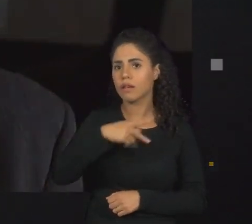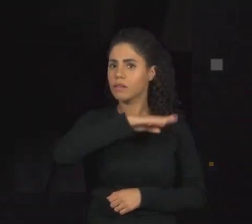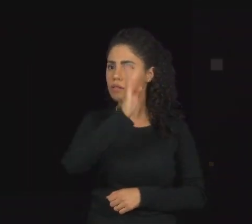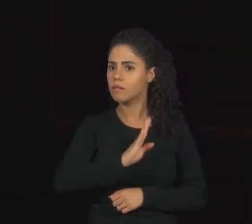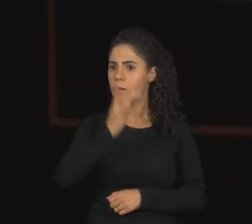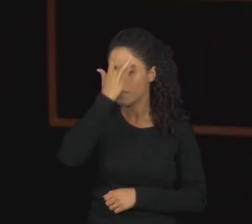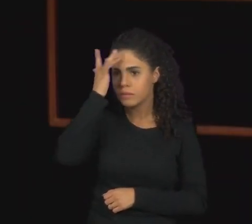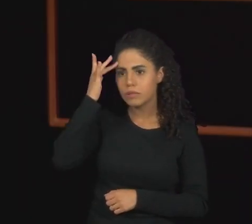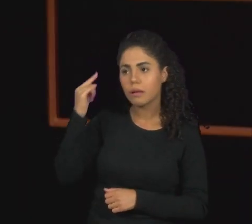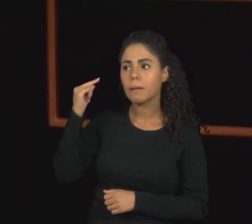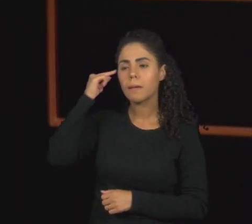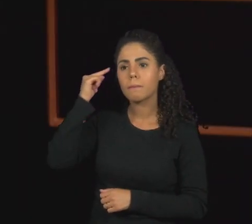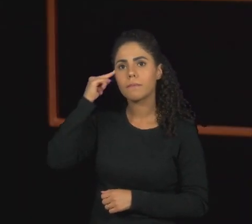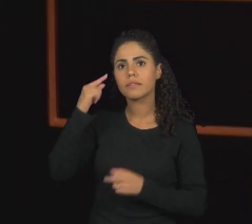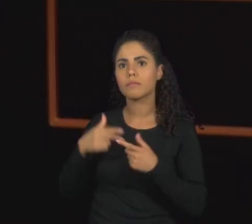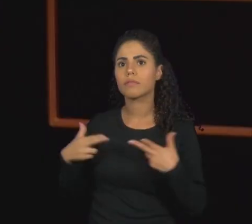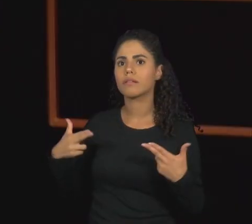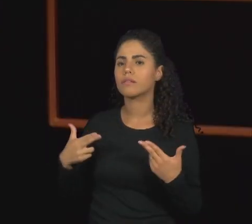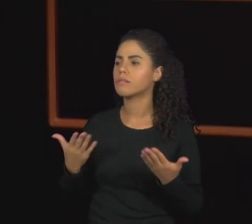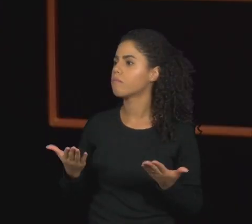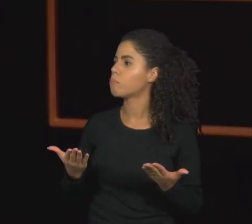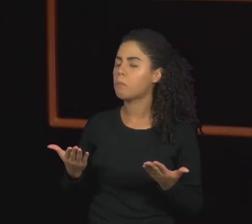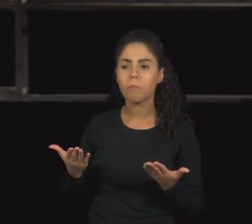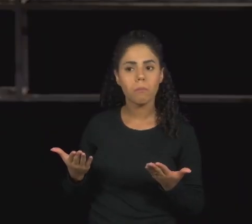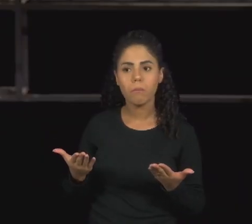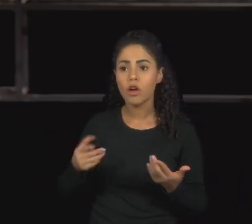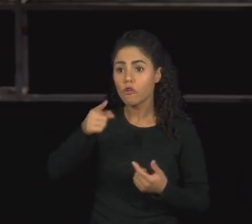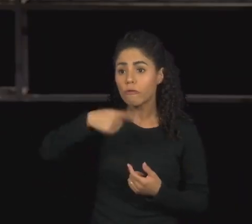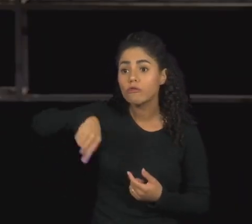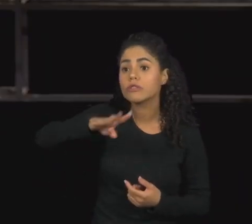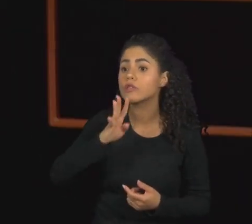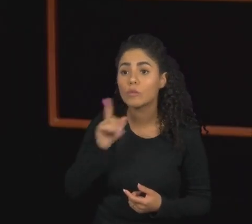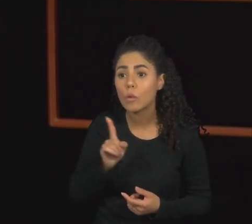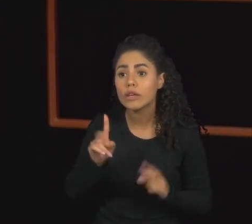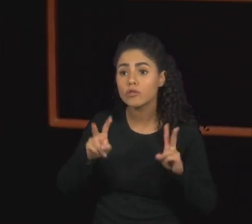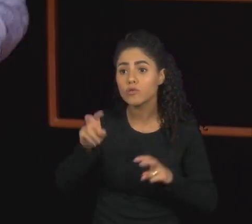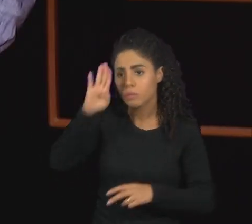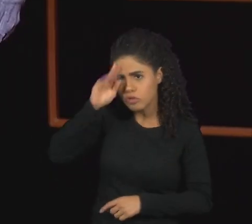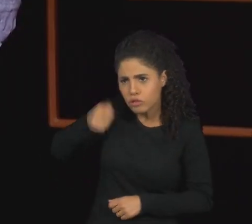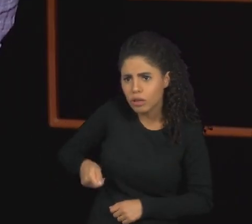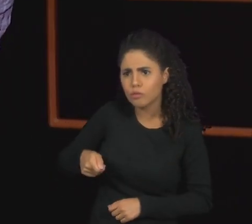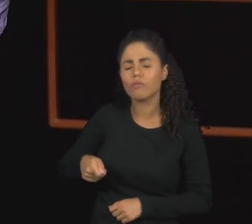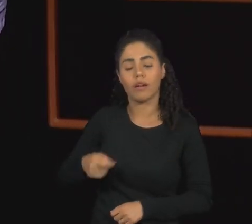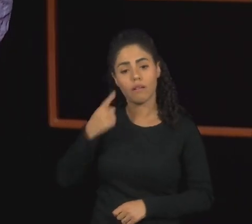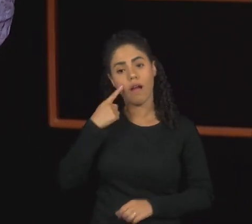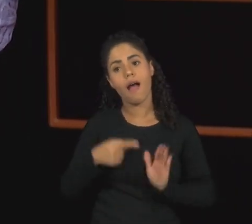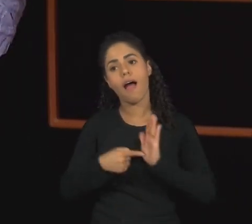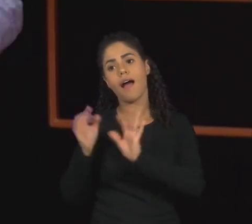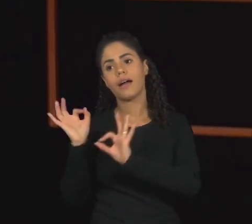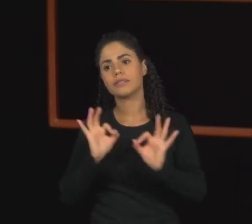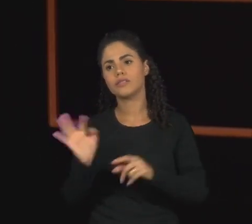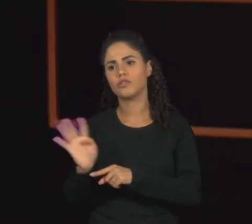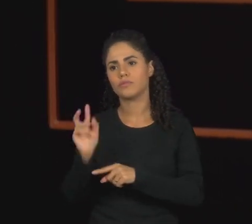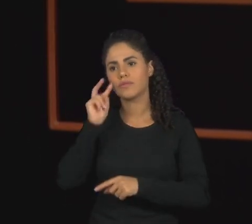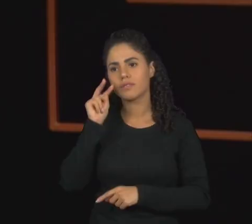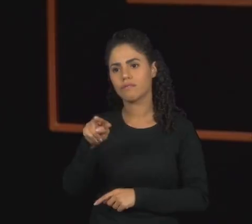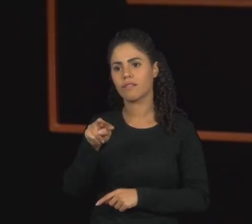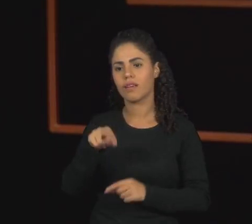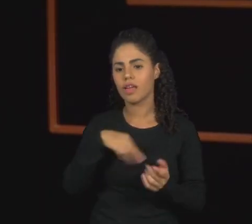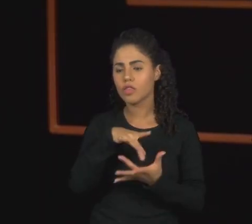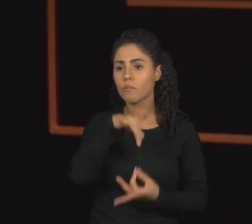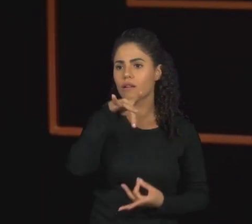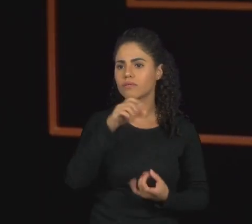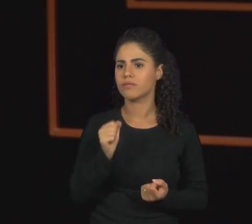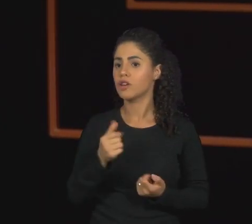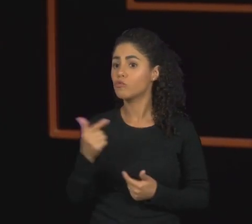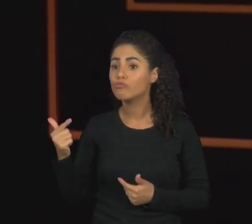pessoas que ainda pensam em alguma forma de ditadura, saberem o que é, né? Viver sem democracia, sem o